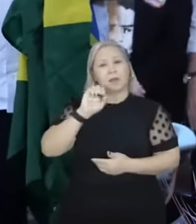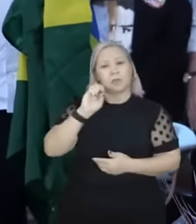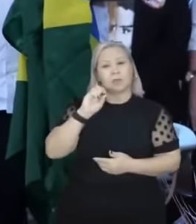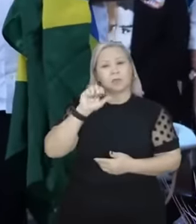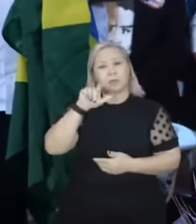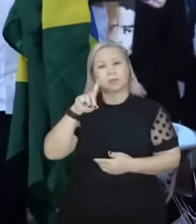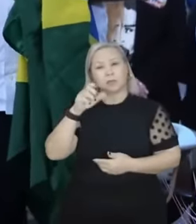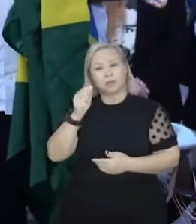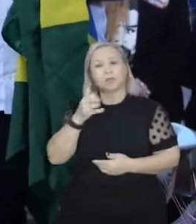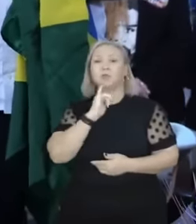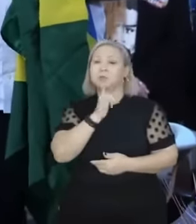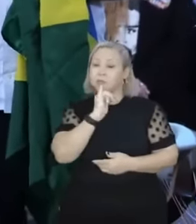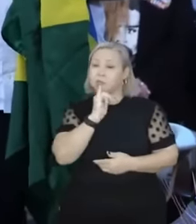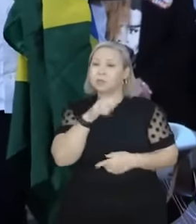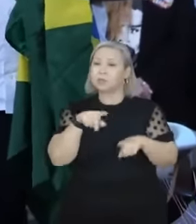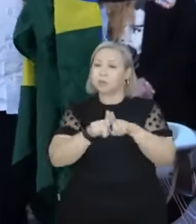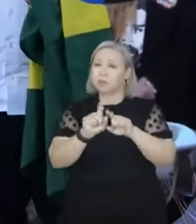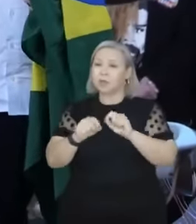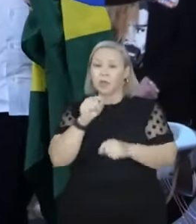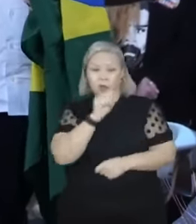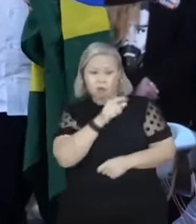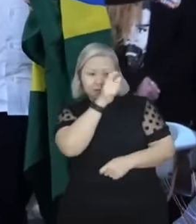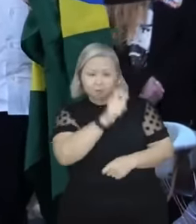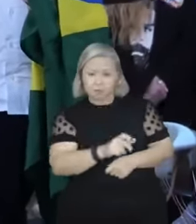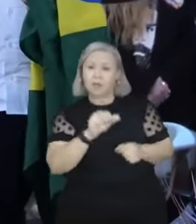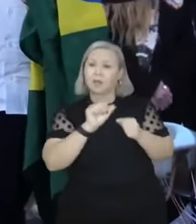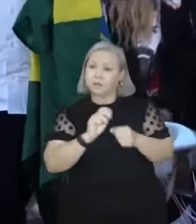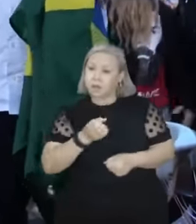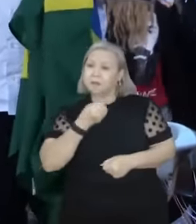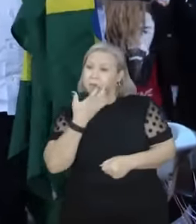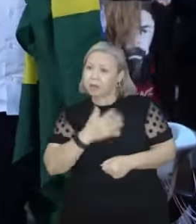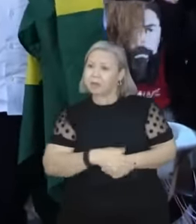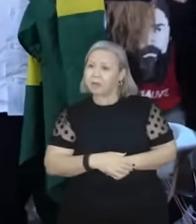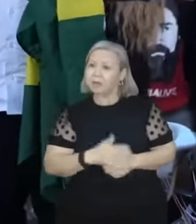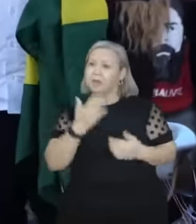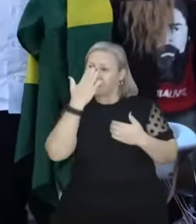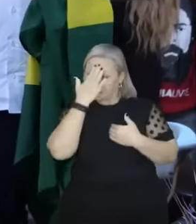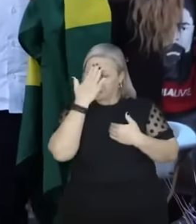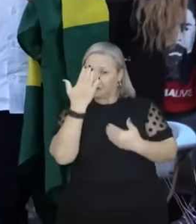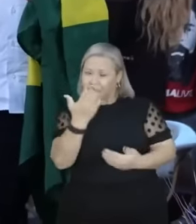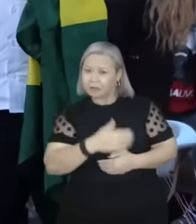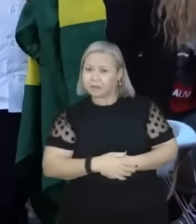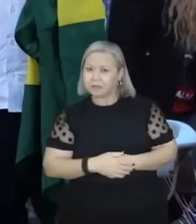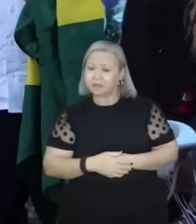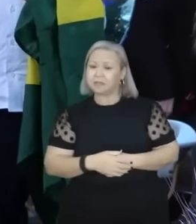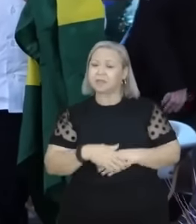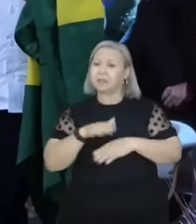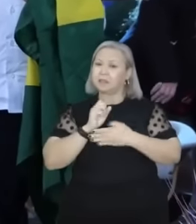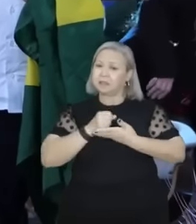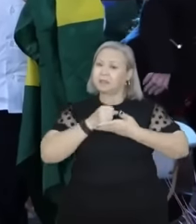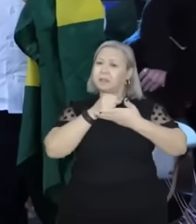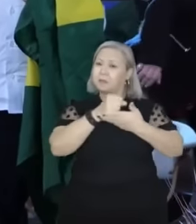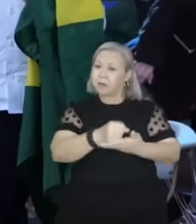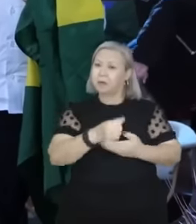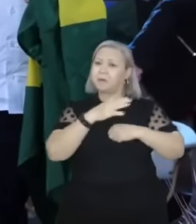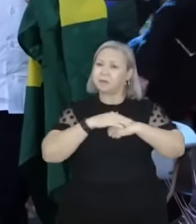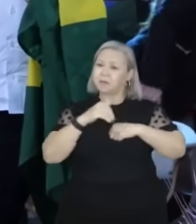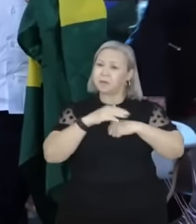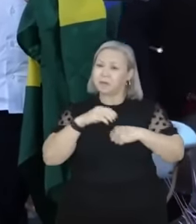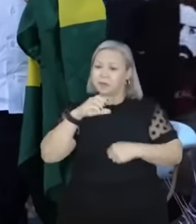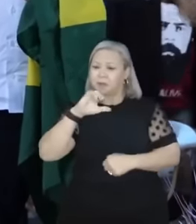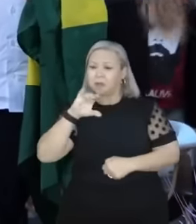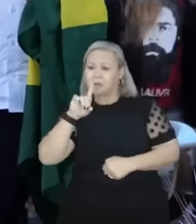fez muito bem de agradecer a solidariedade do Cid, porque ele te ajudou nesses 8 anos